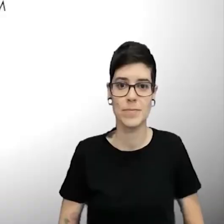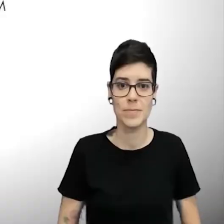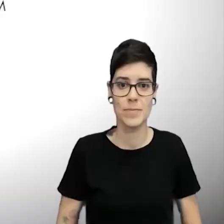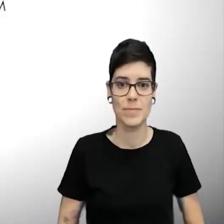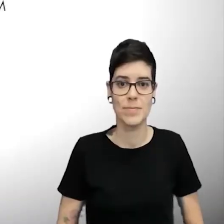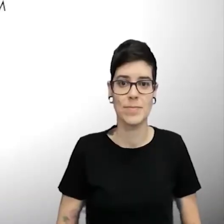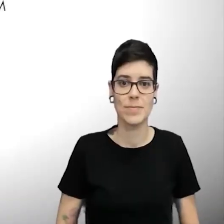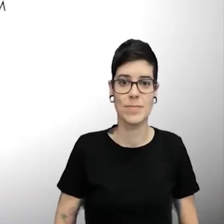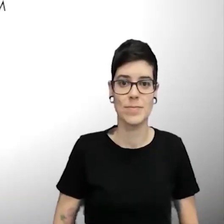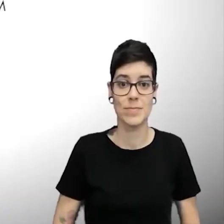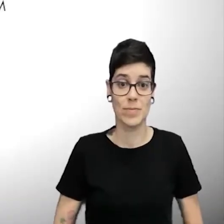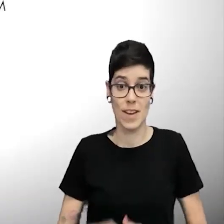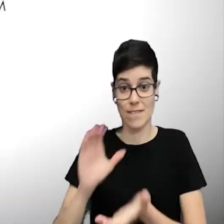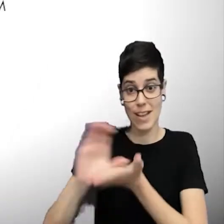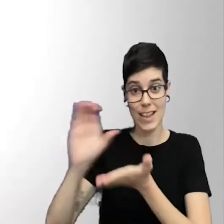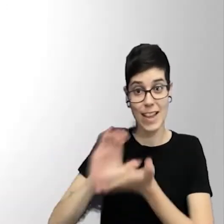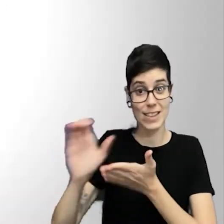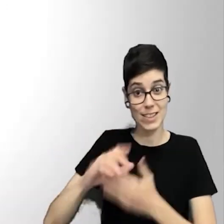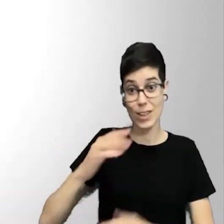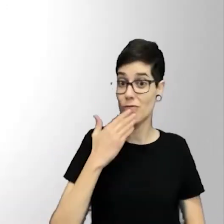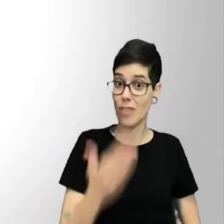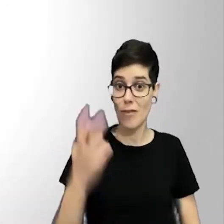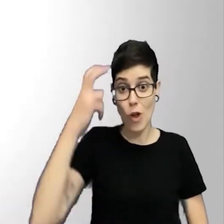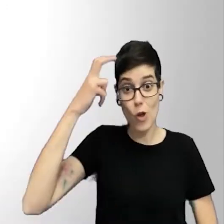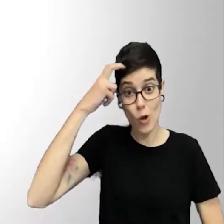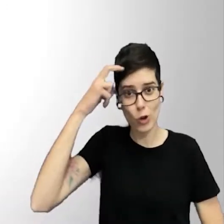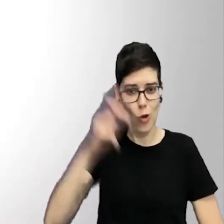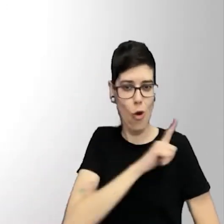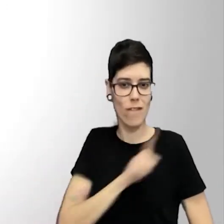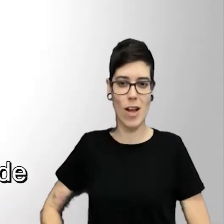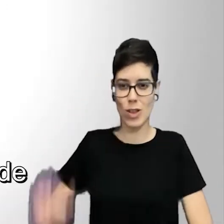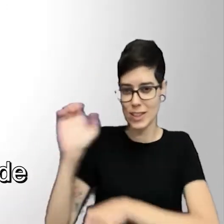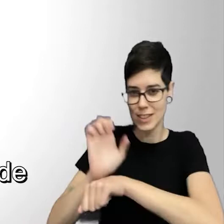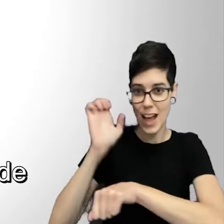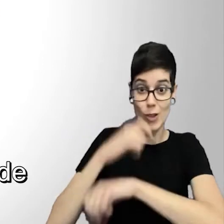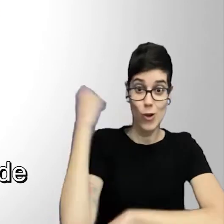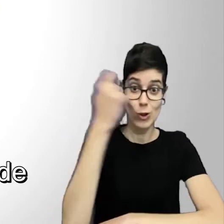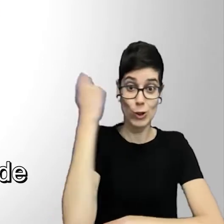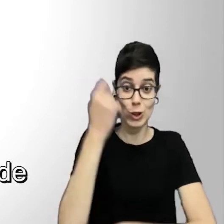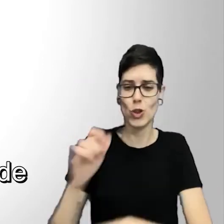Realização Fundação Marco Polo. Financiamento Procultura.